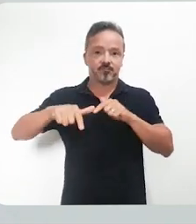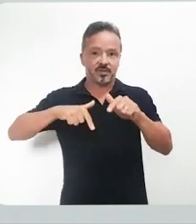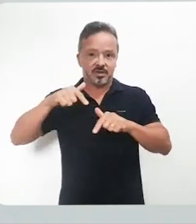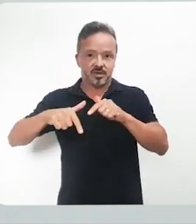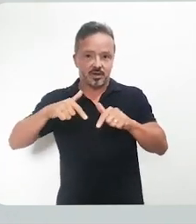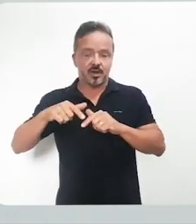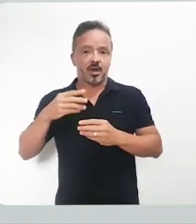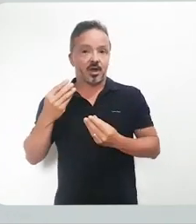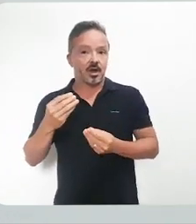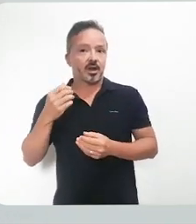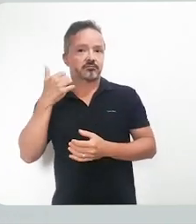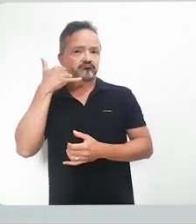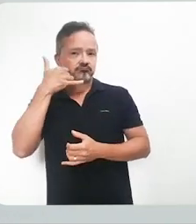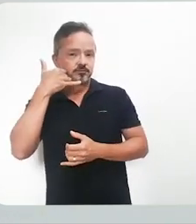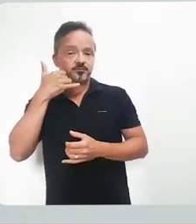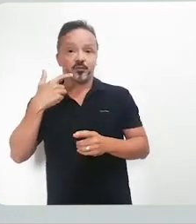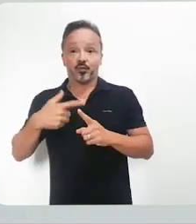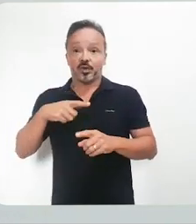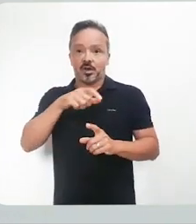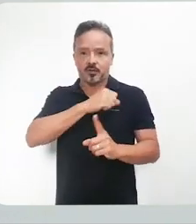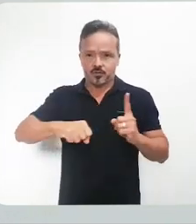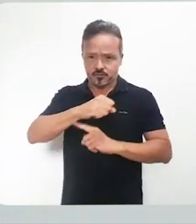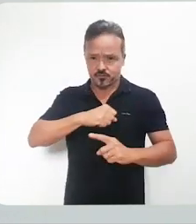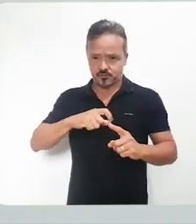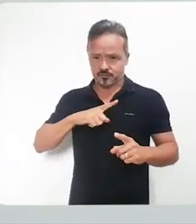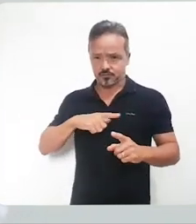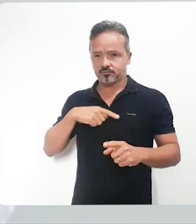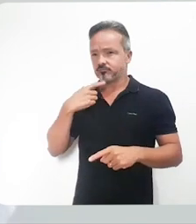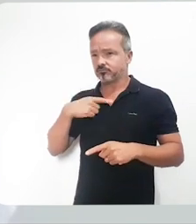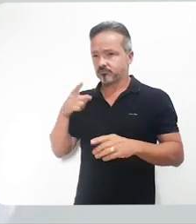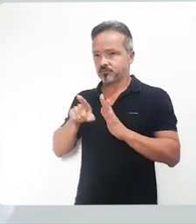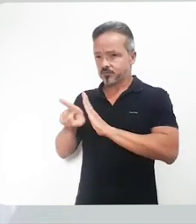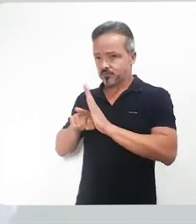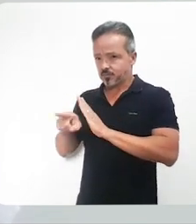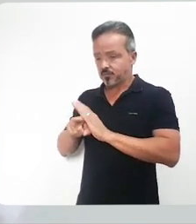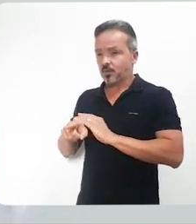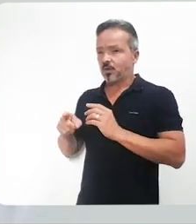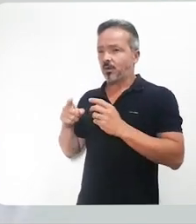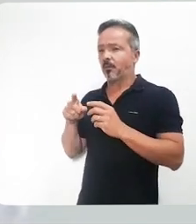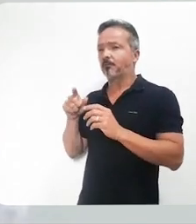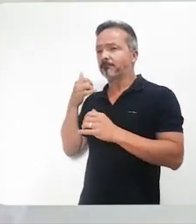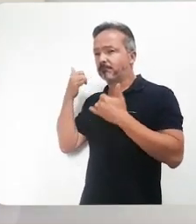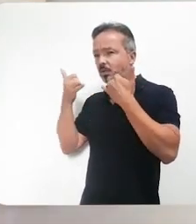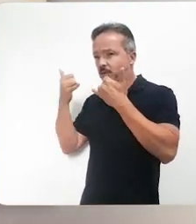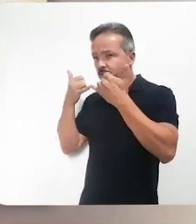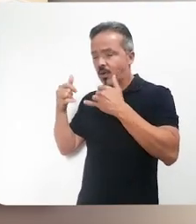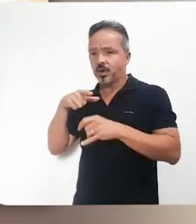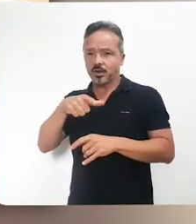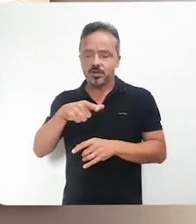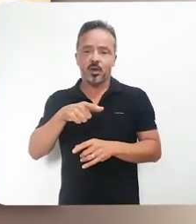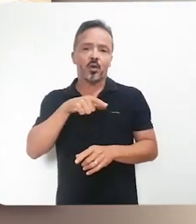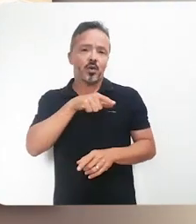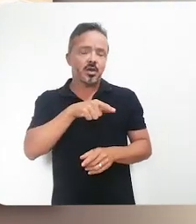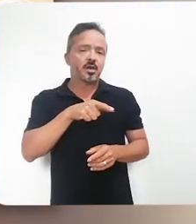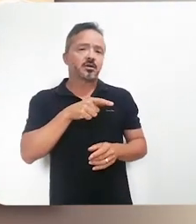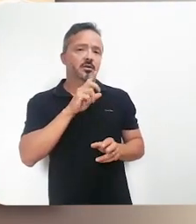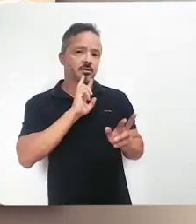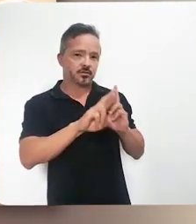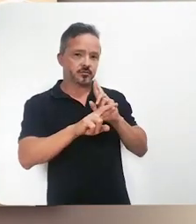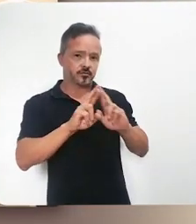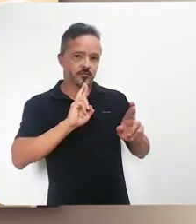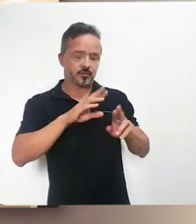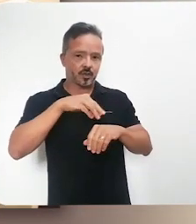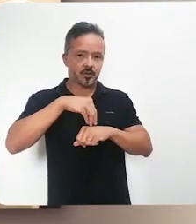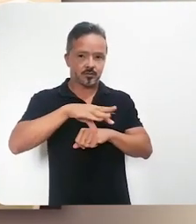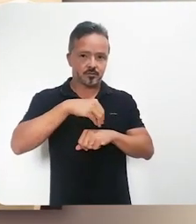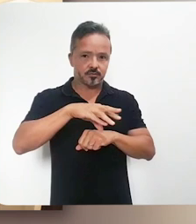teleorientações. Alunos do sexto, sétimo e oitavo período, junto com profissionais da área de saúde, tanto da prefeitura quanto